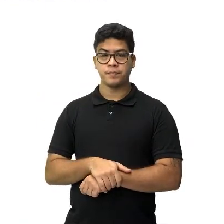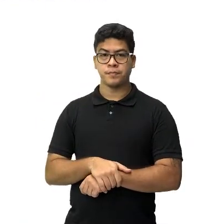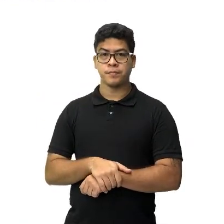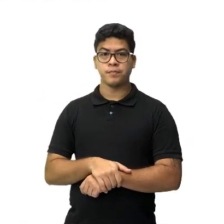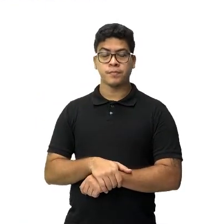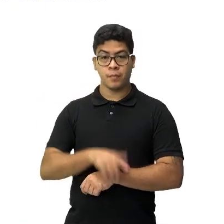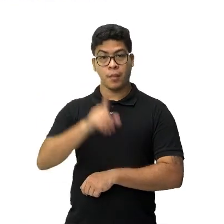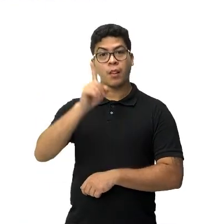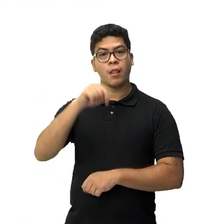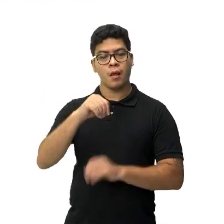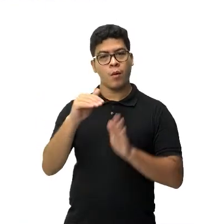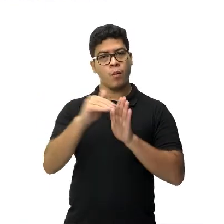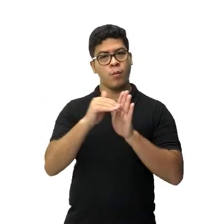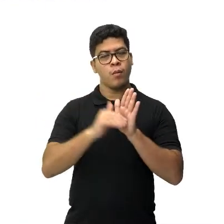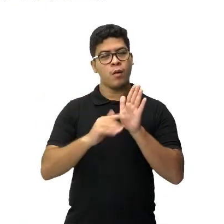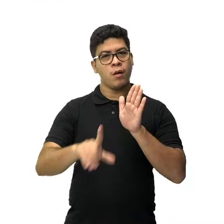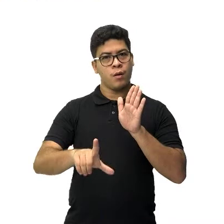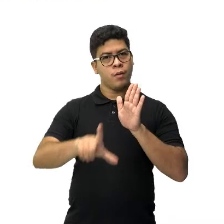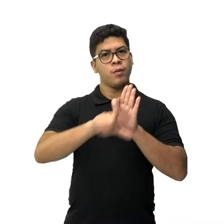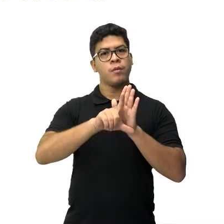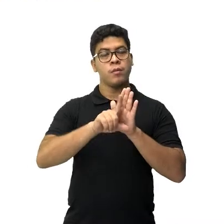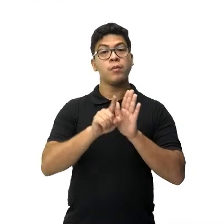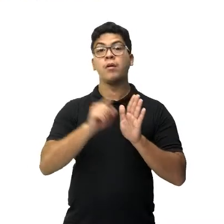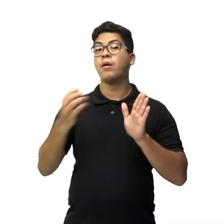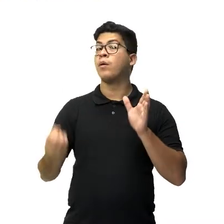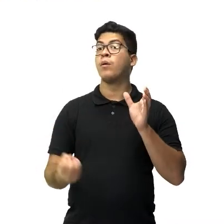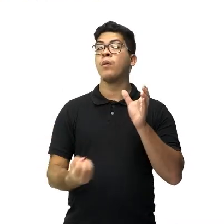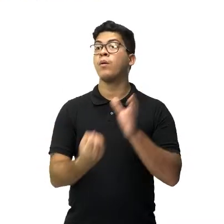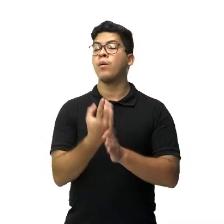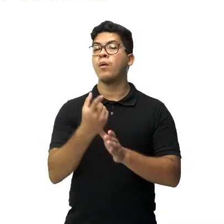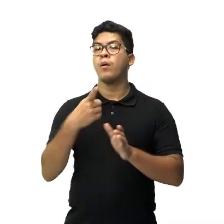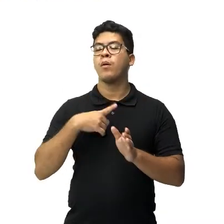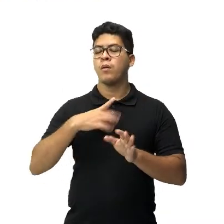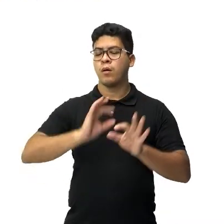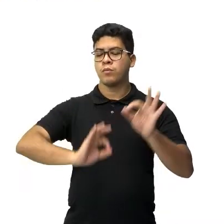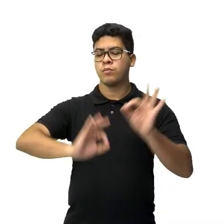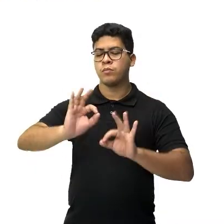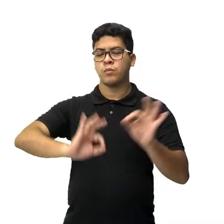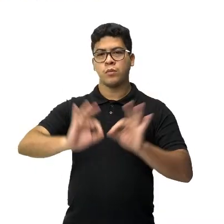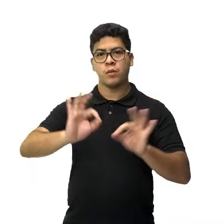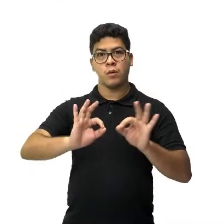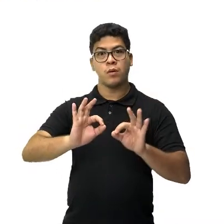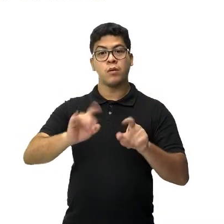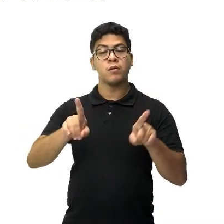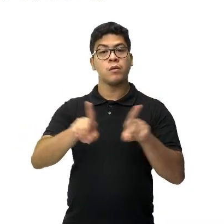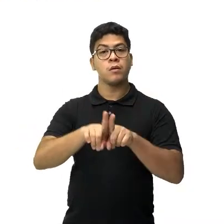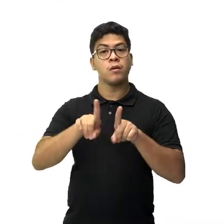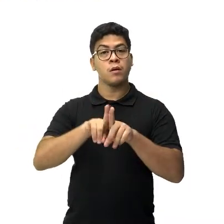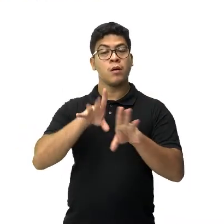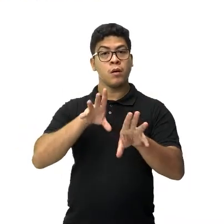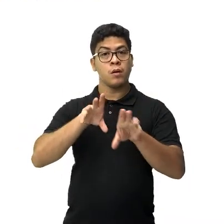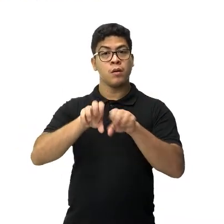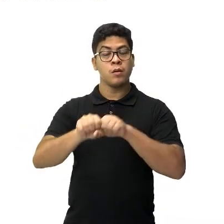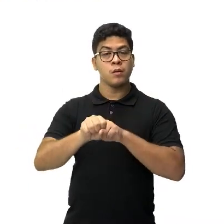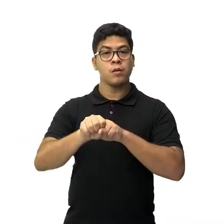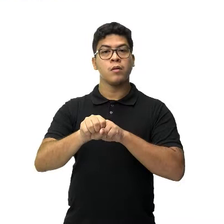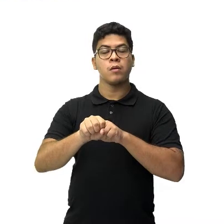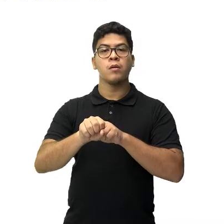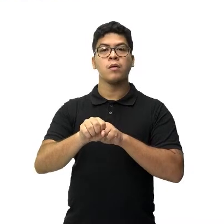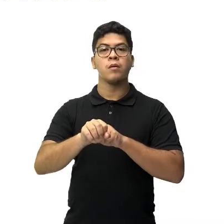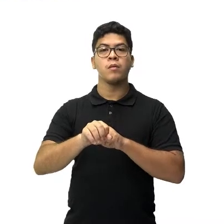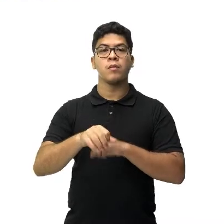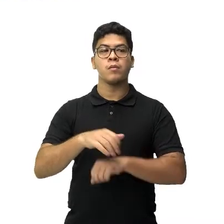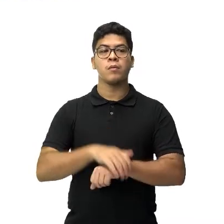o Estatuto é uma lei originária de autoria do Poder Legislativo e sancionada pela presidenta Dilma, né,